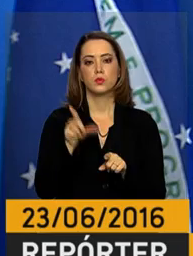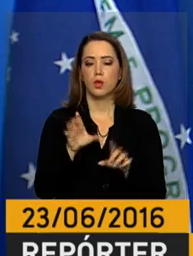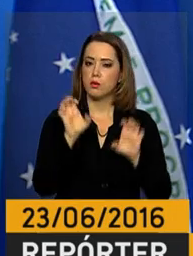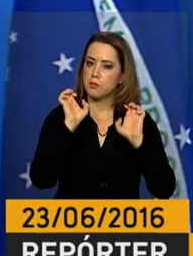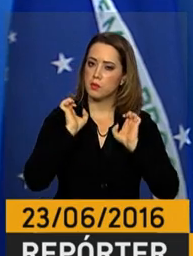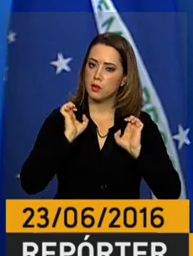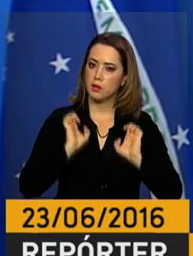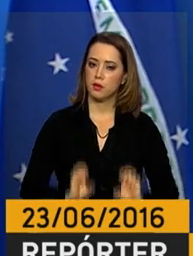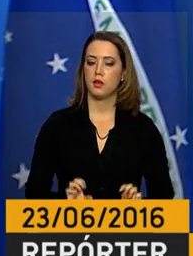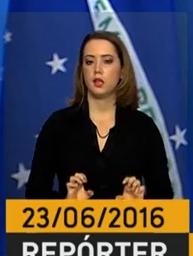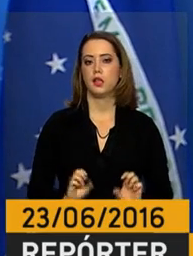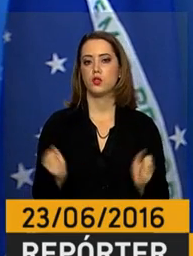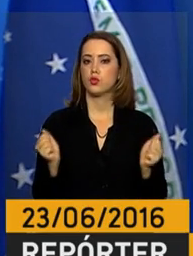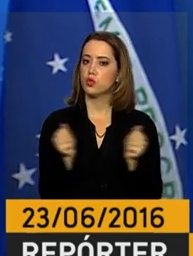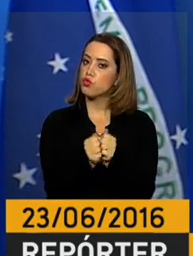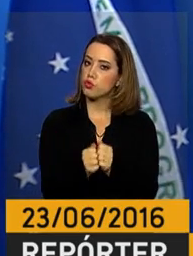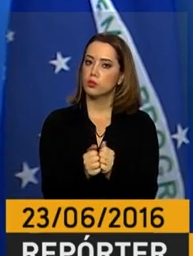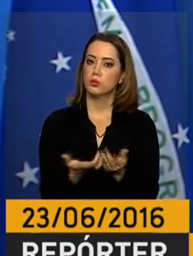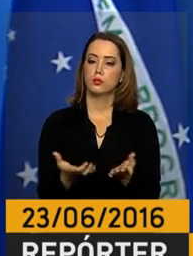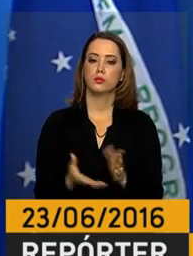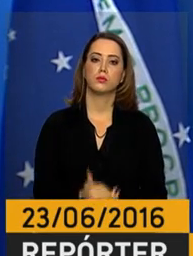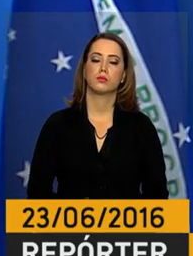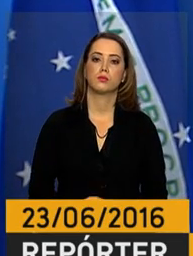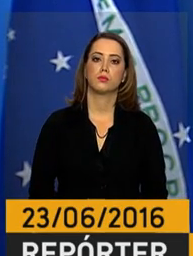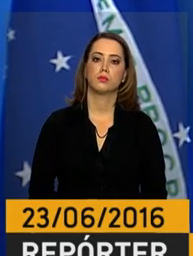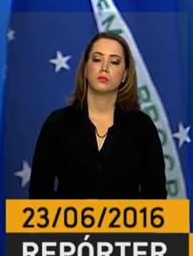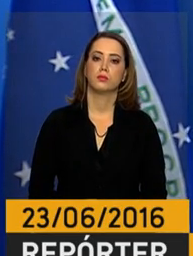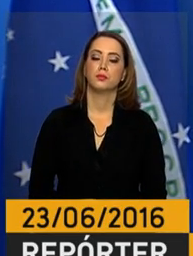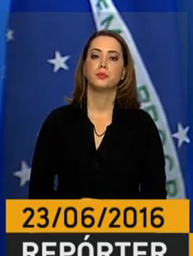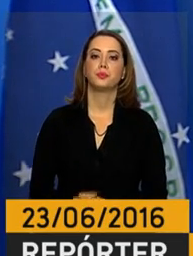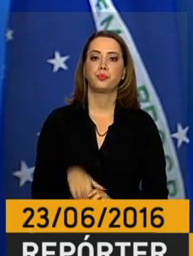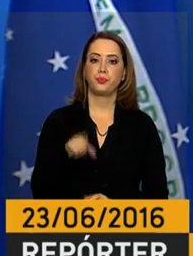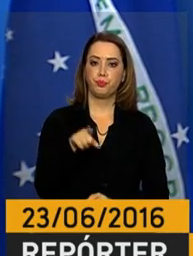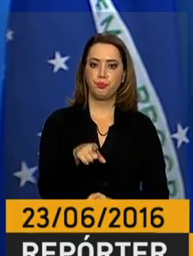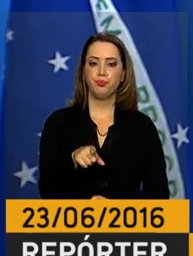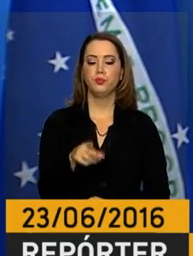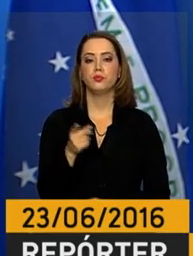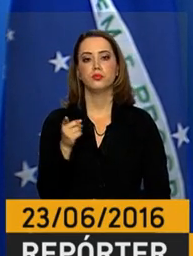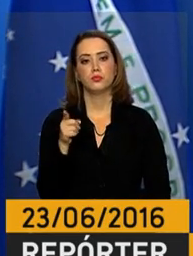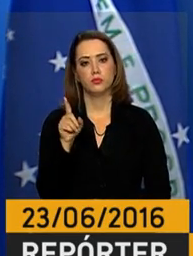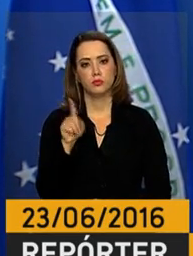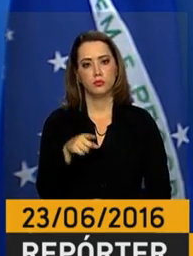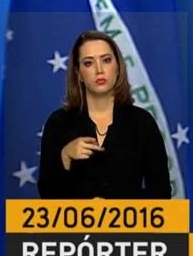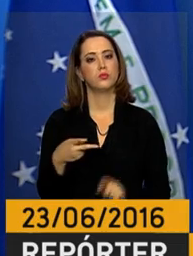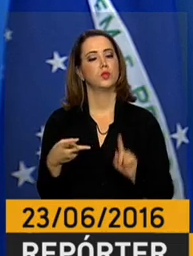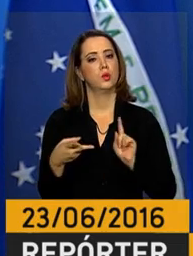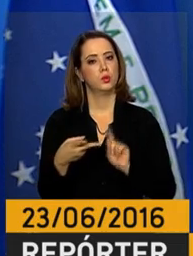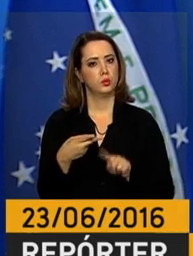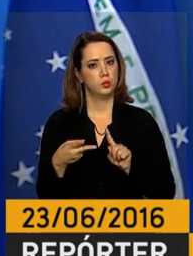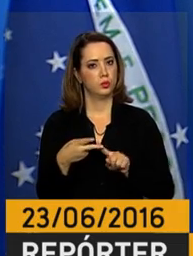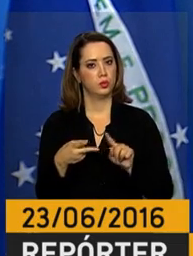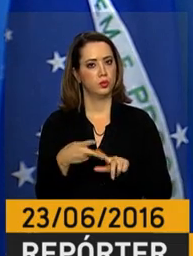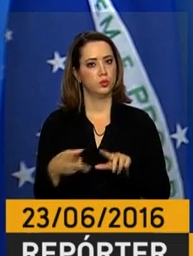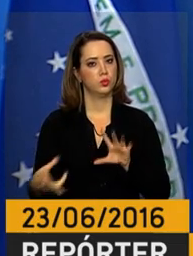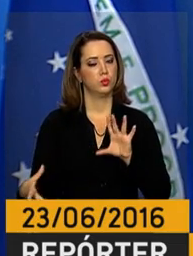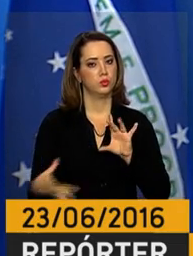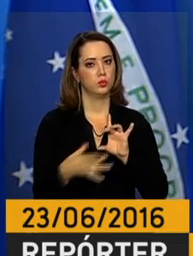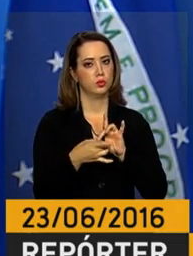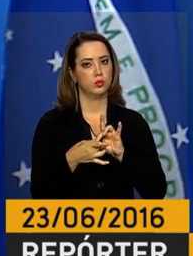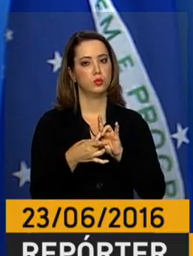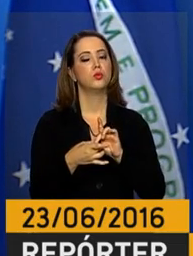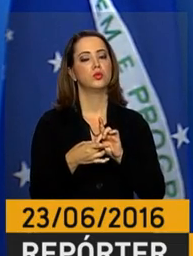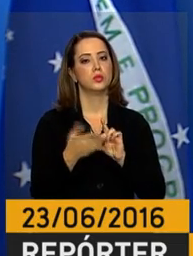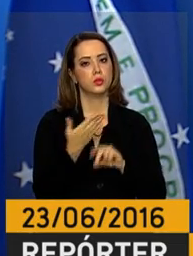éticos que a nação exige nesse aspecto o segundo pacto Republicano é um